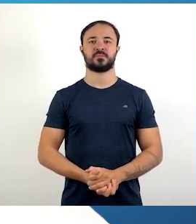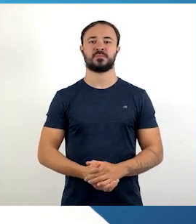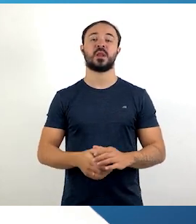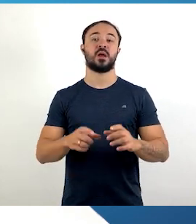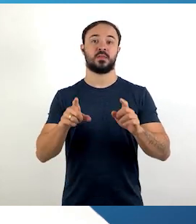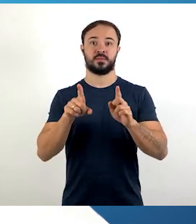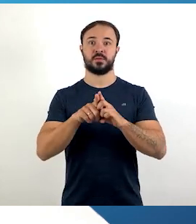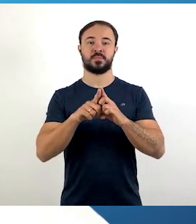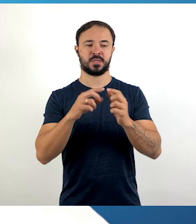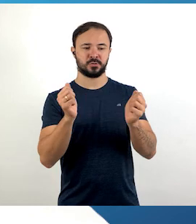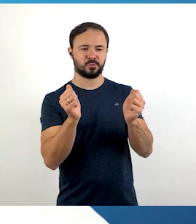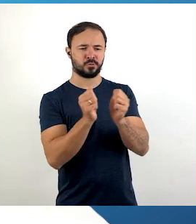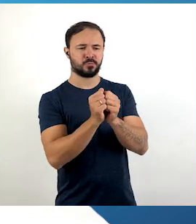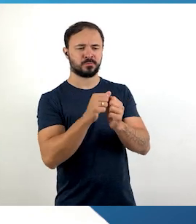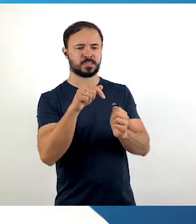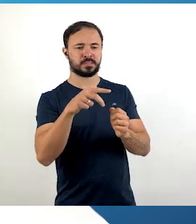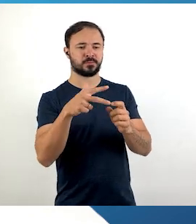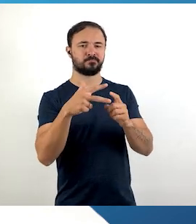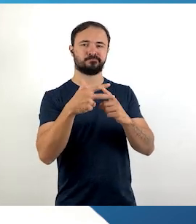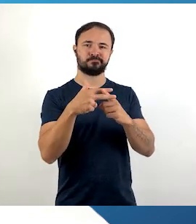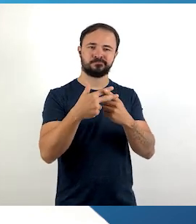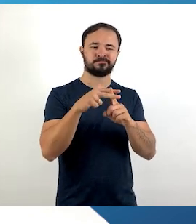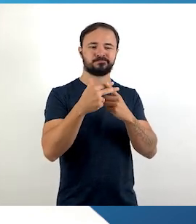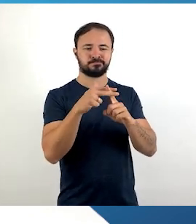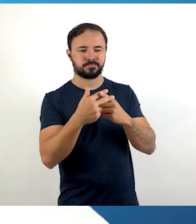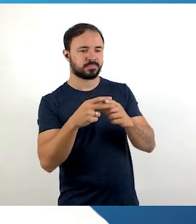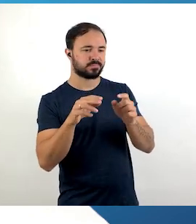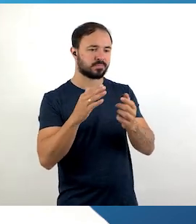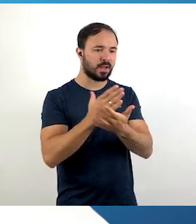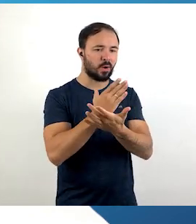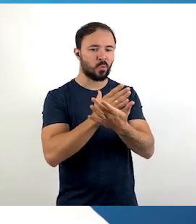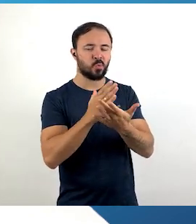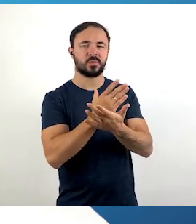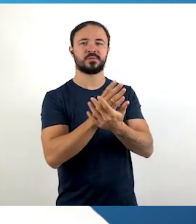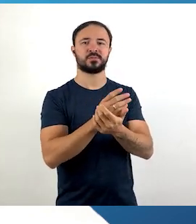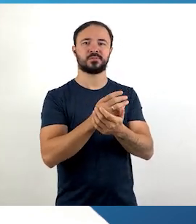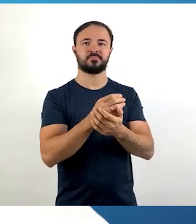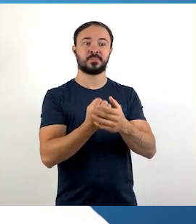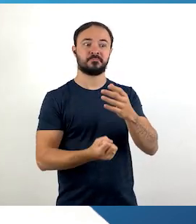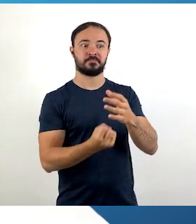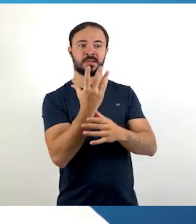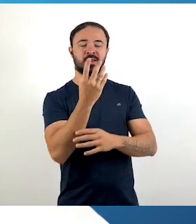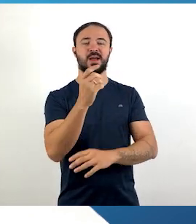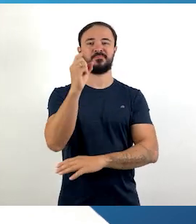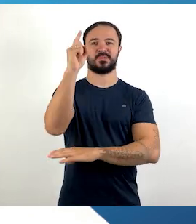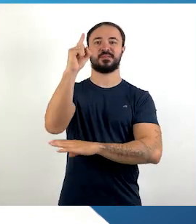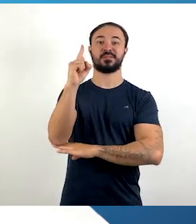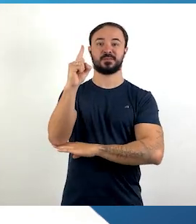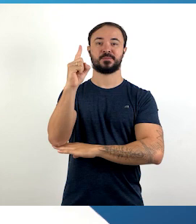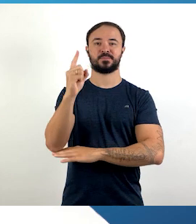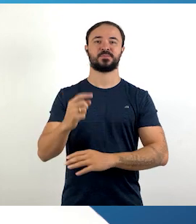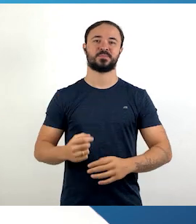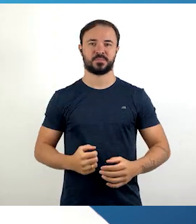vamos adicionar então o conjunto de engrenagens para formar nossa antena.